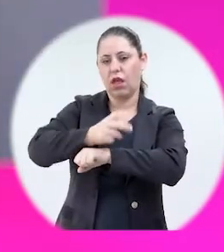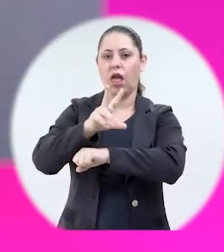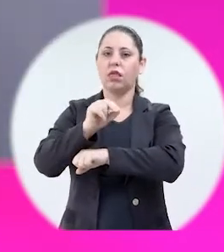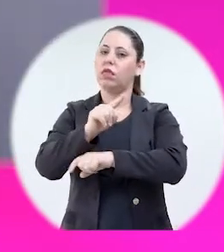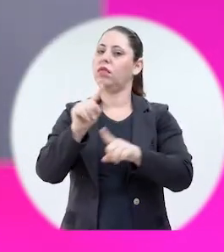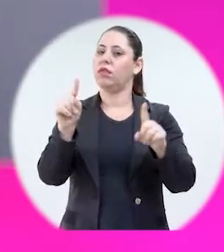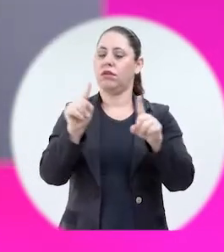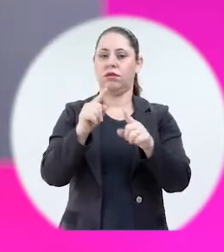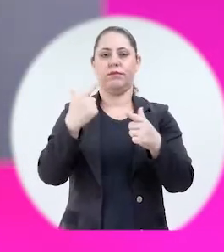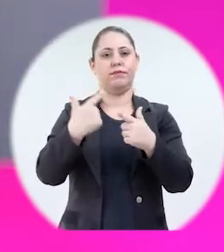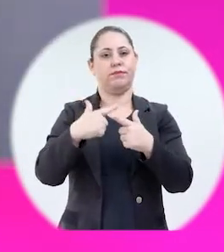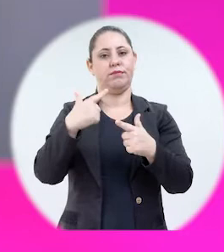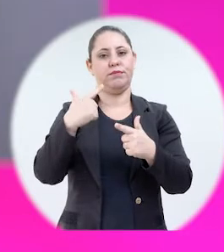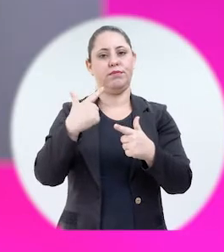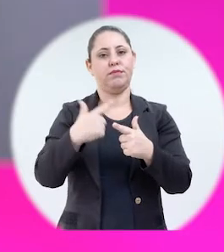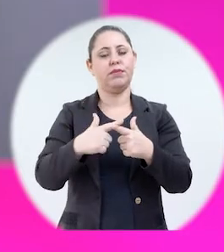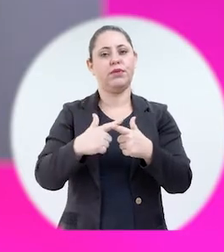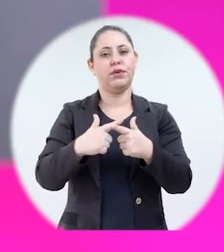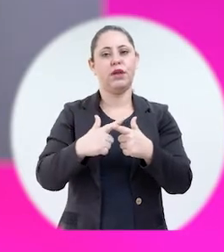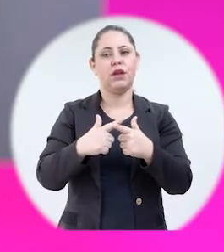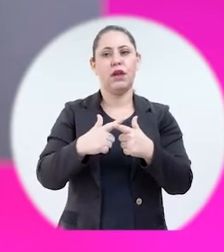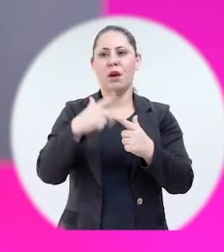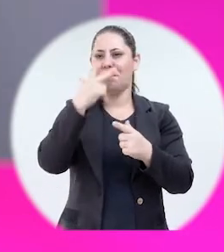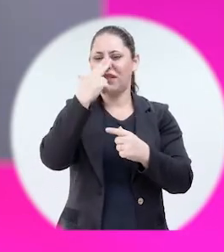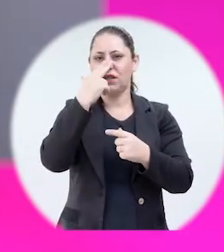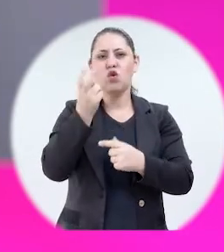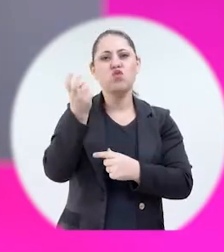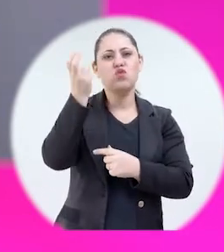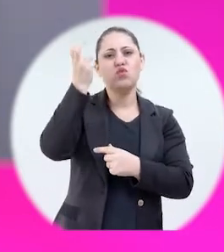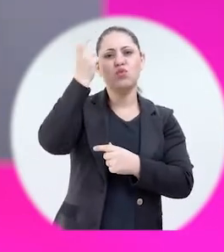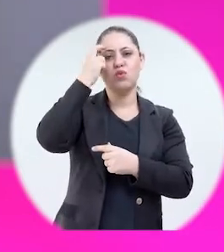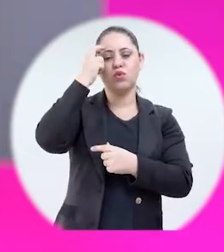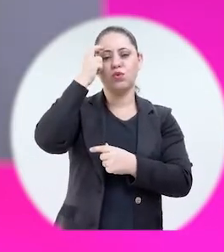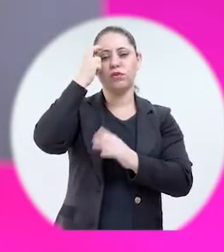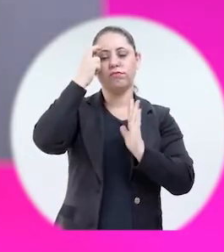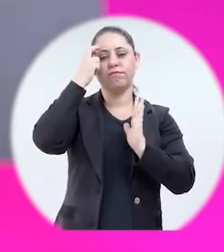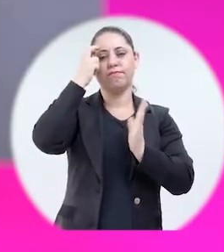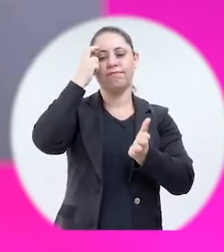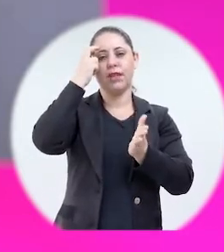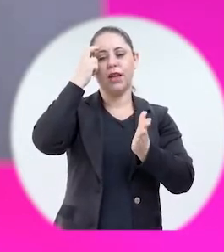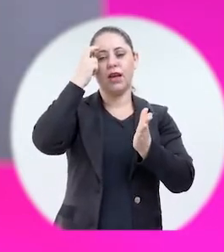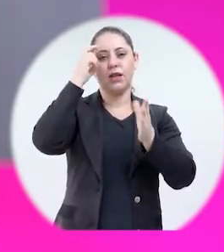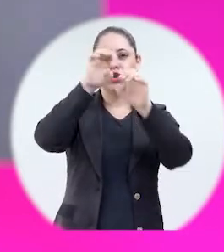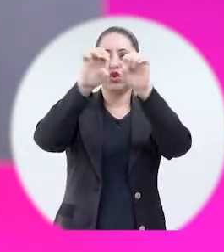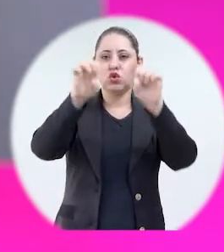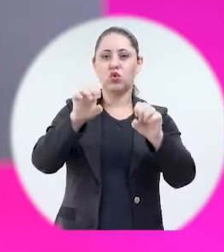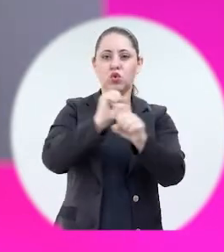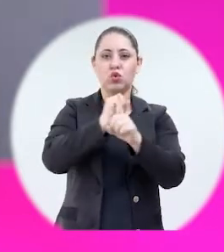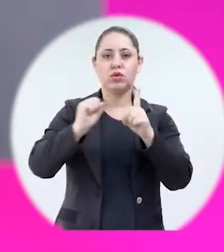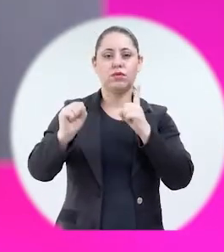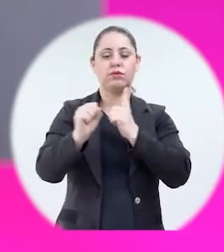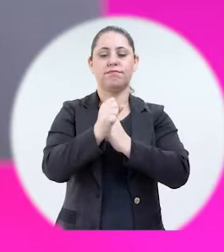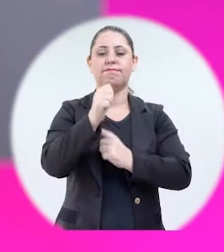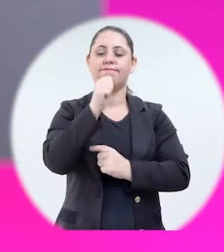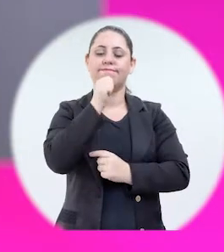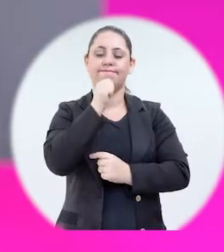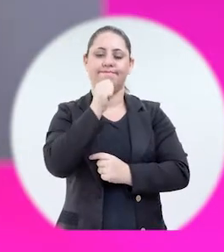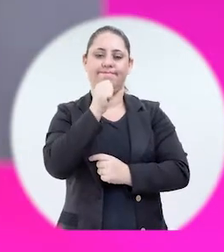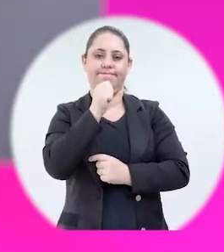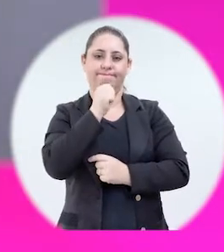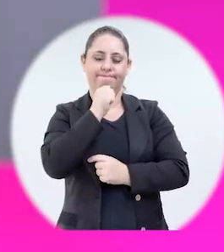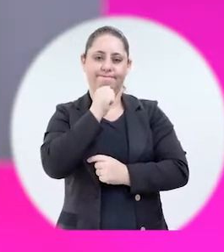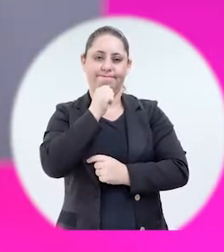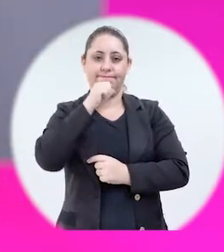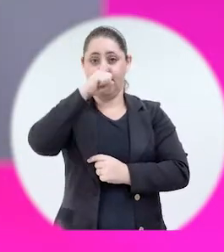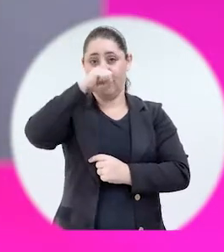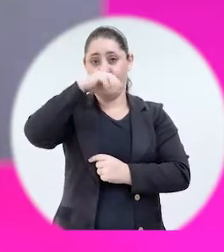enfrentada por conta da nossa cultura, da nossa estrutura de sociedade ainda. Então,